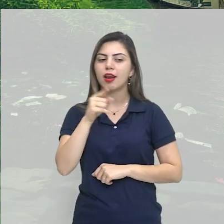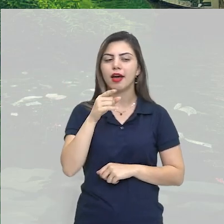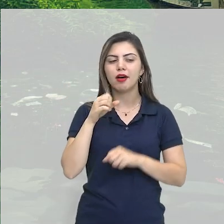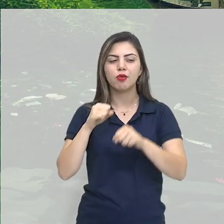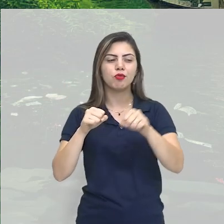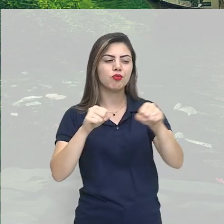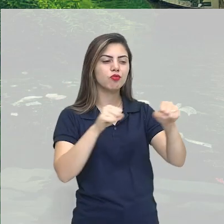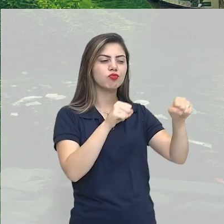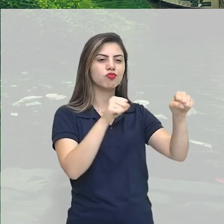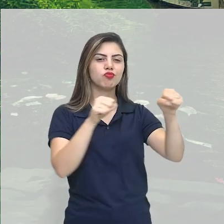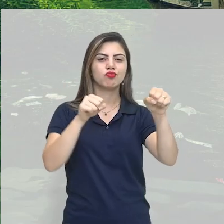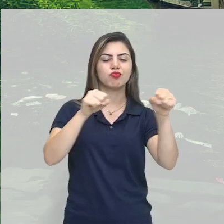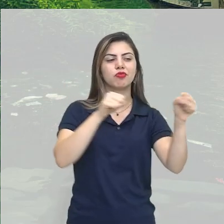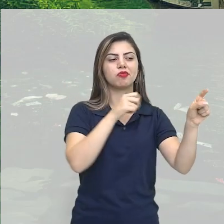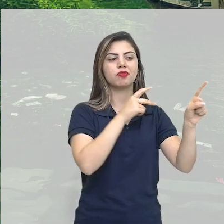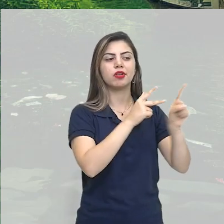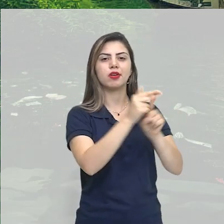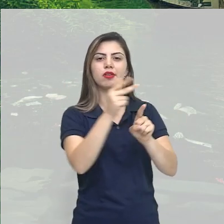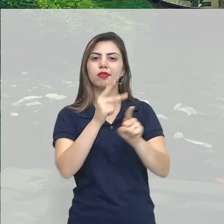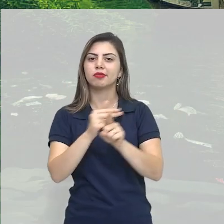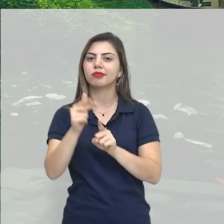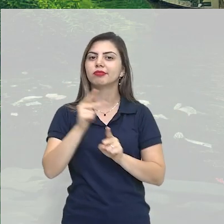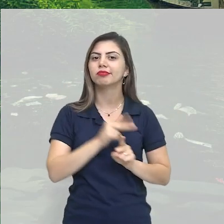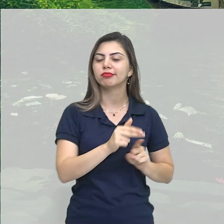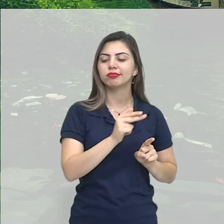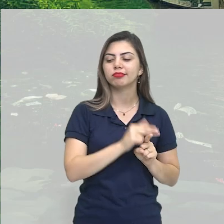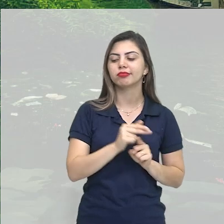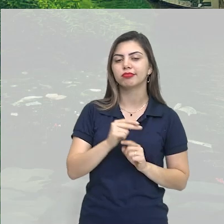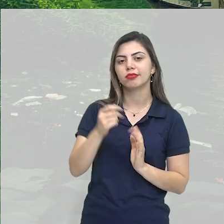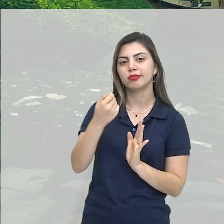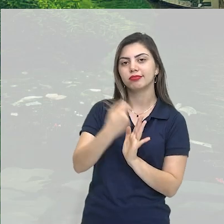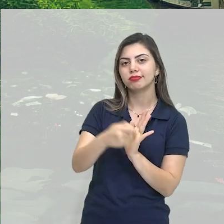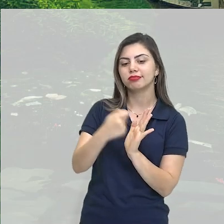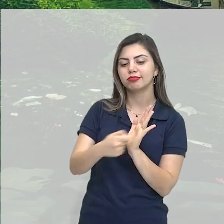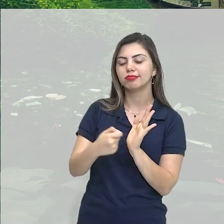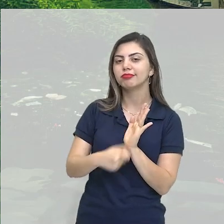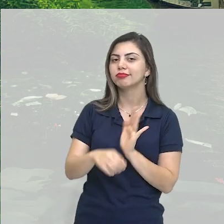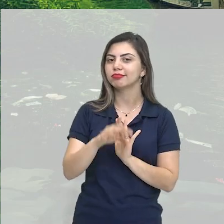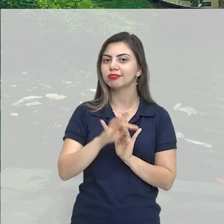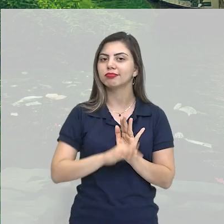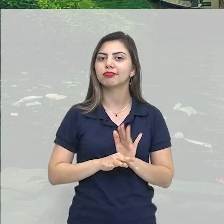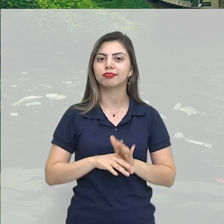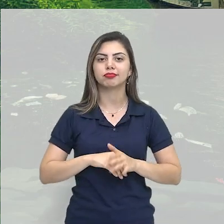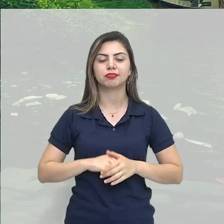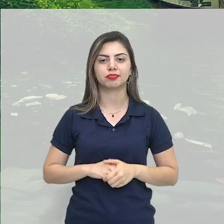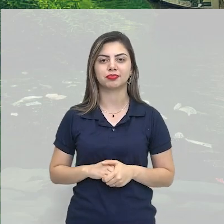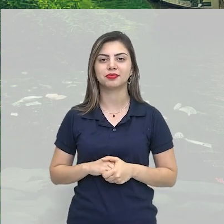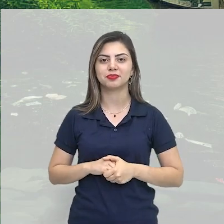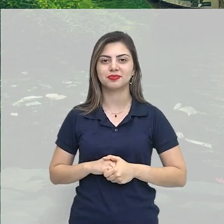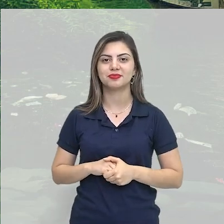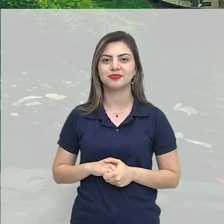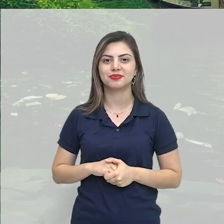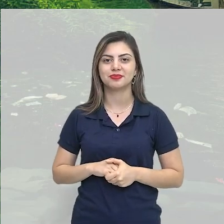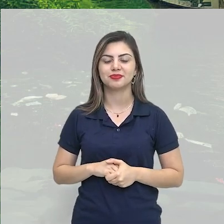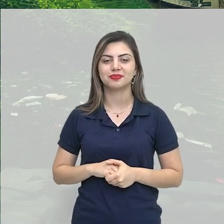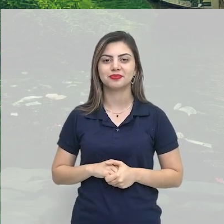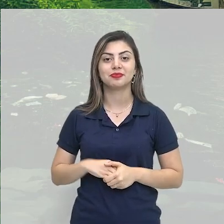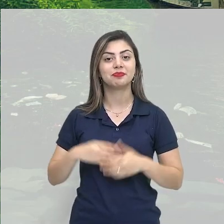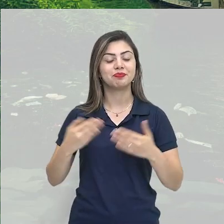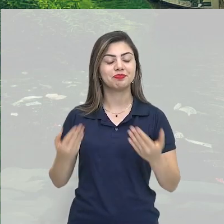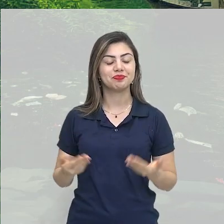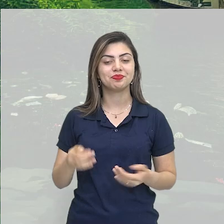heróicos de um determinado povo. Eles escreviam esses textos. Então,